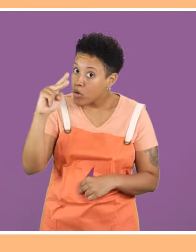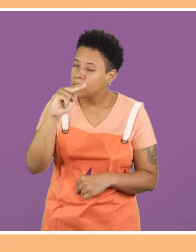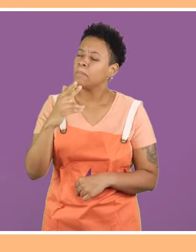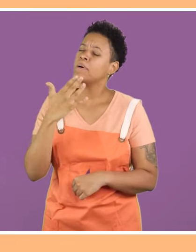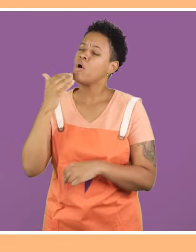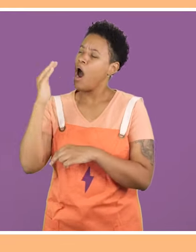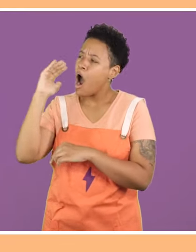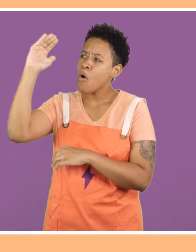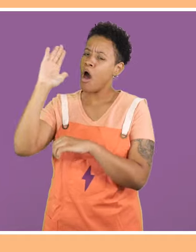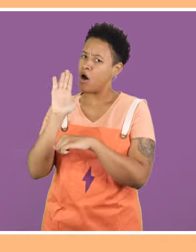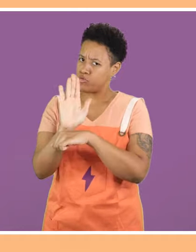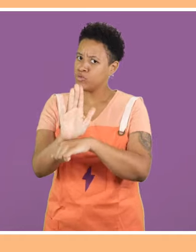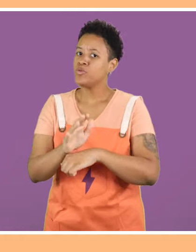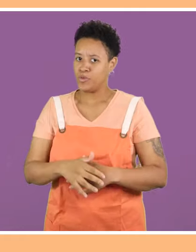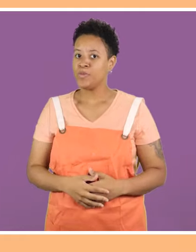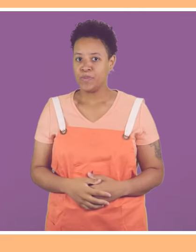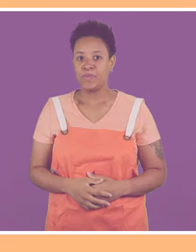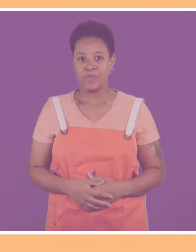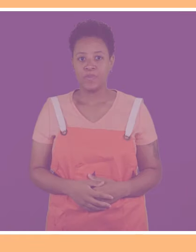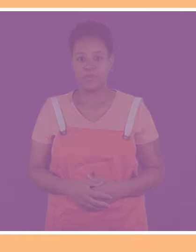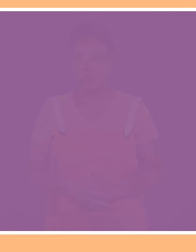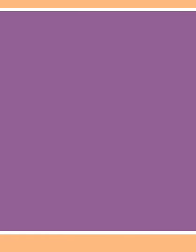ajuda a um adulto.